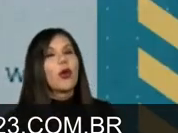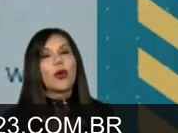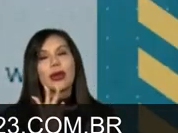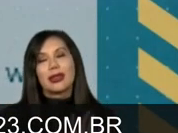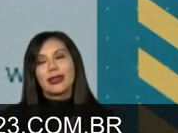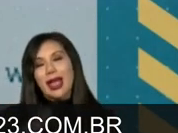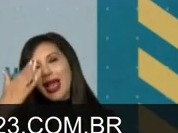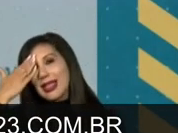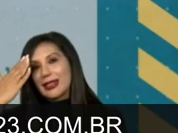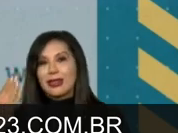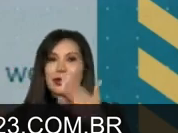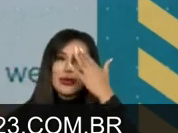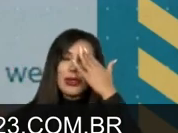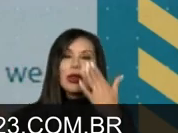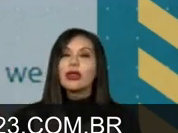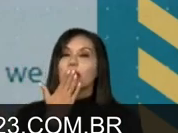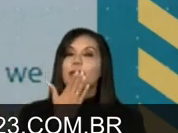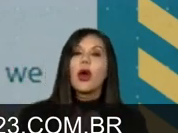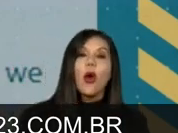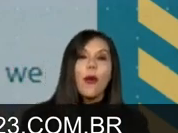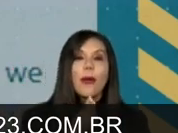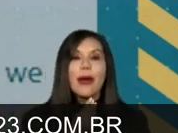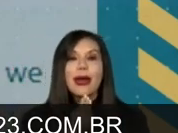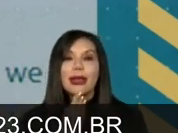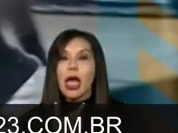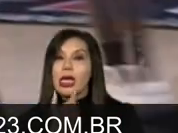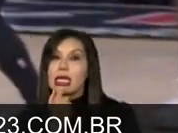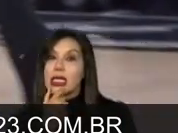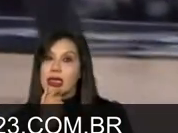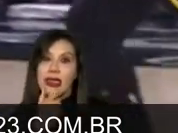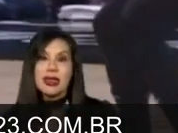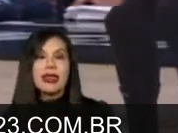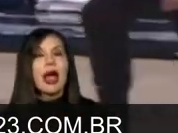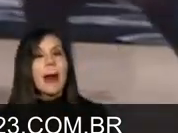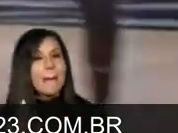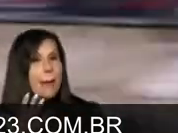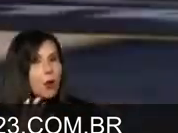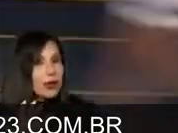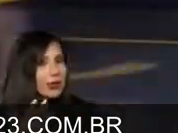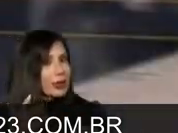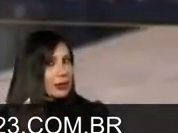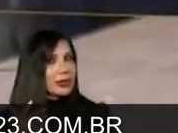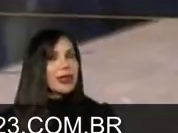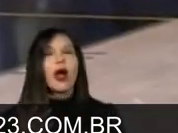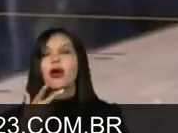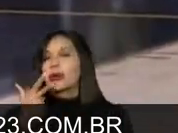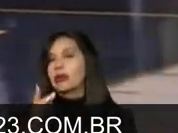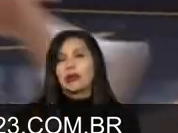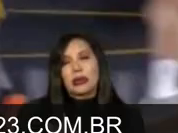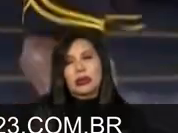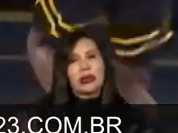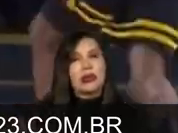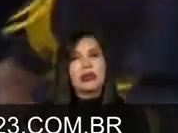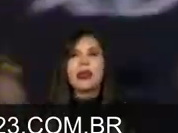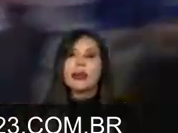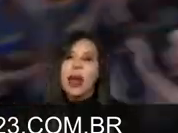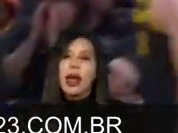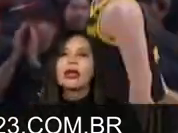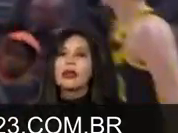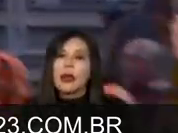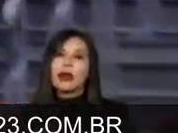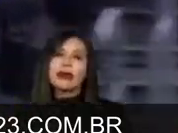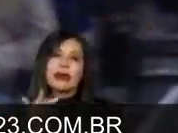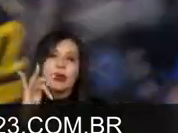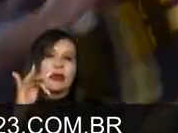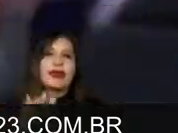de agradecimento ao time pela oportunidade, em inglês. O Mãozinha encara isso de forma aberta. Com uma carreira inteira